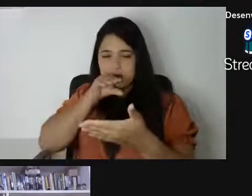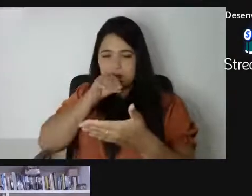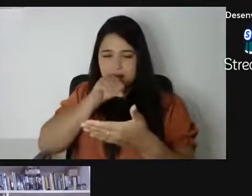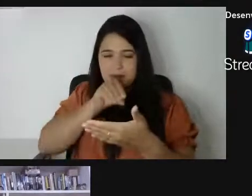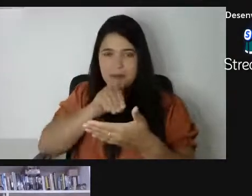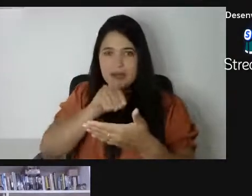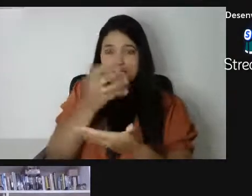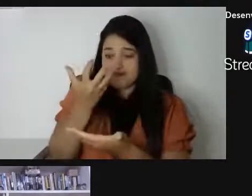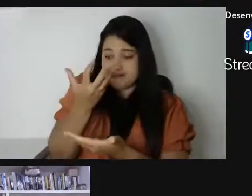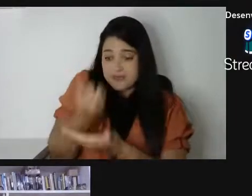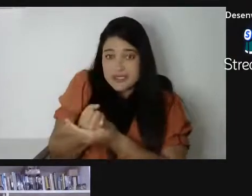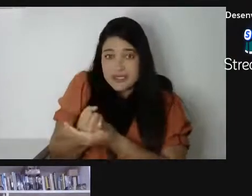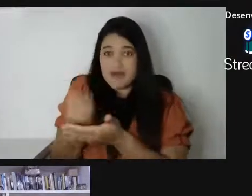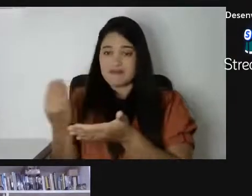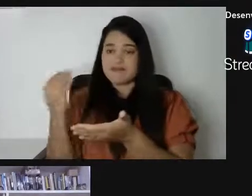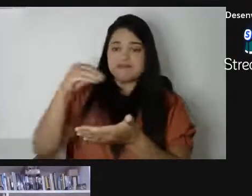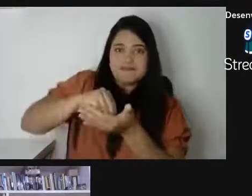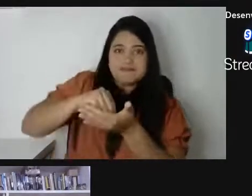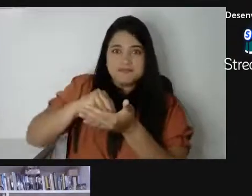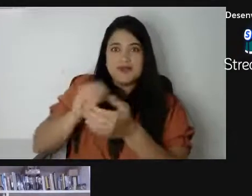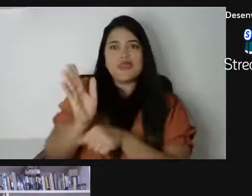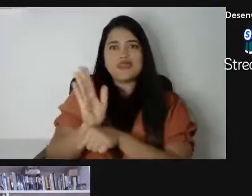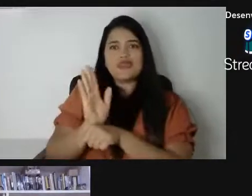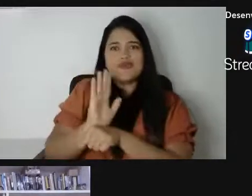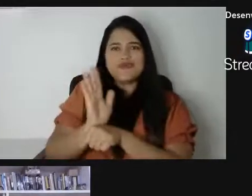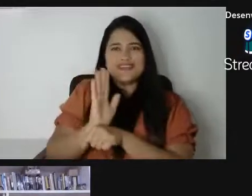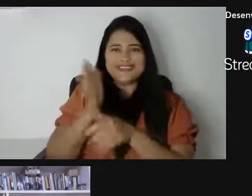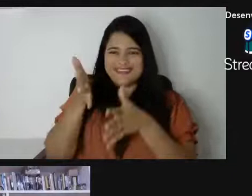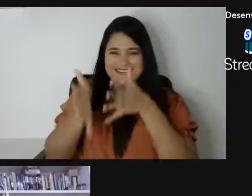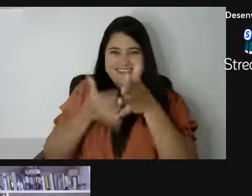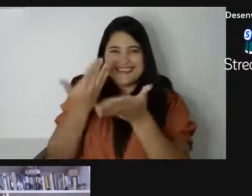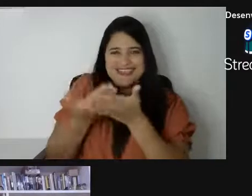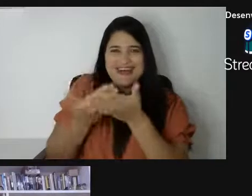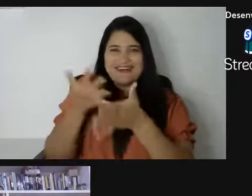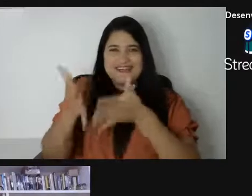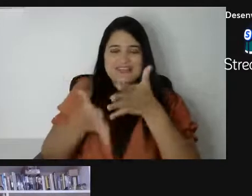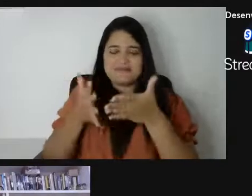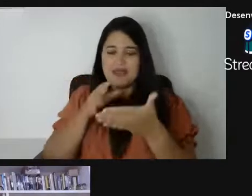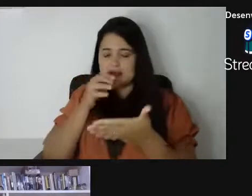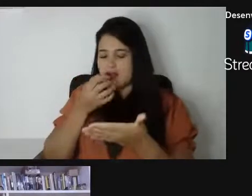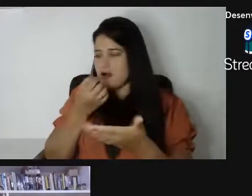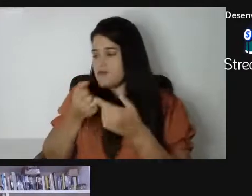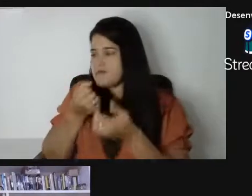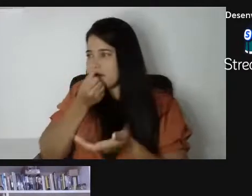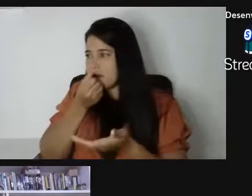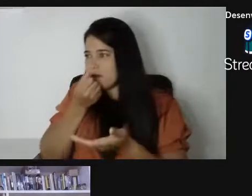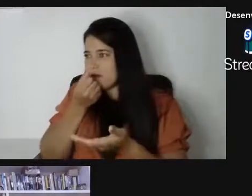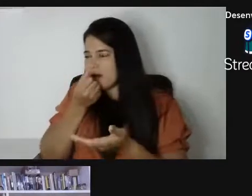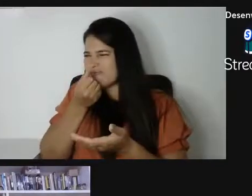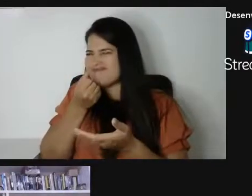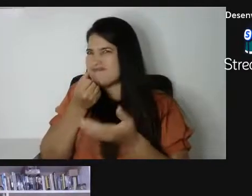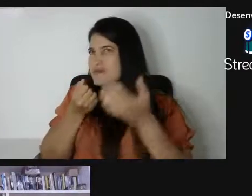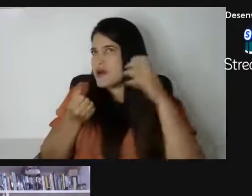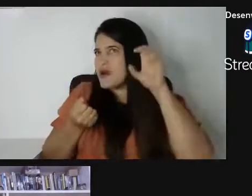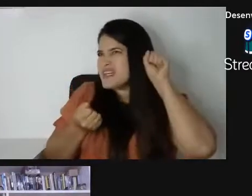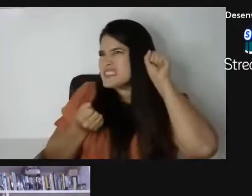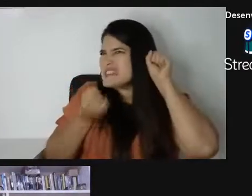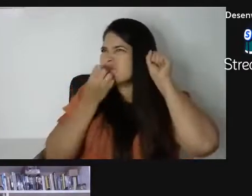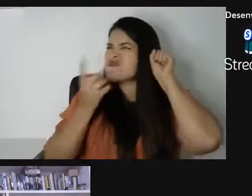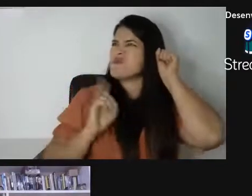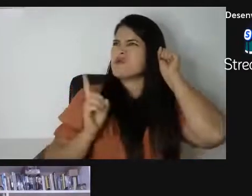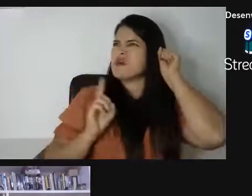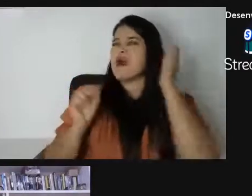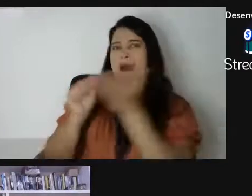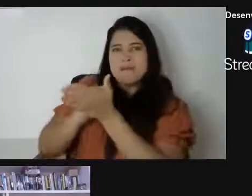a gravação de cada trecho. Eu gravo, não ficou legal. Eu apago aquele áudio, gravo de